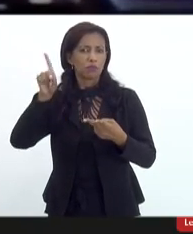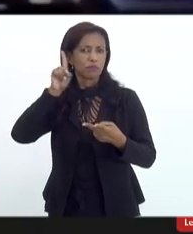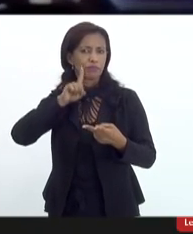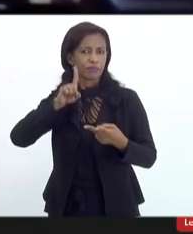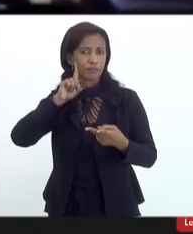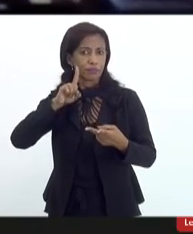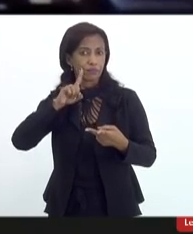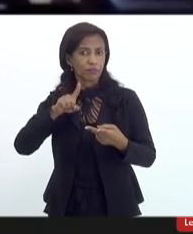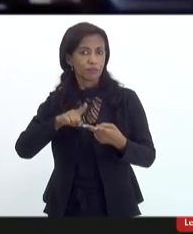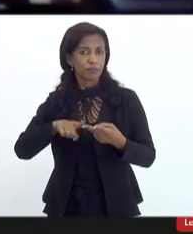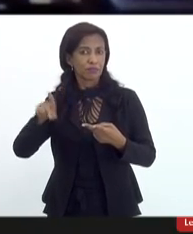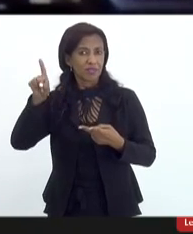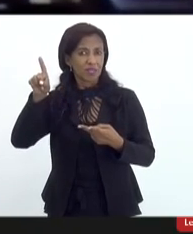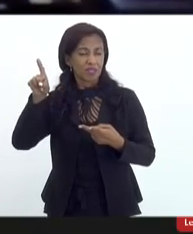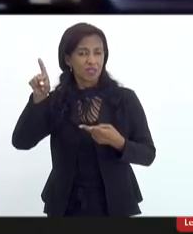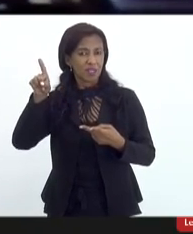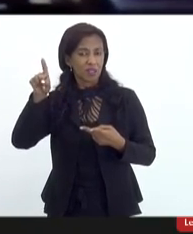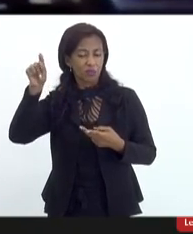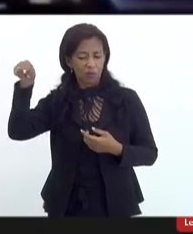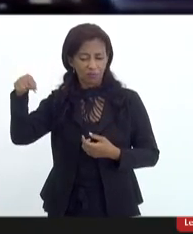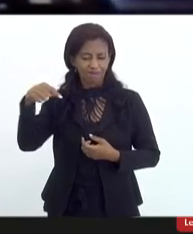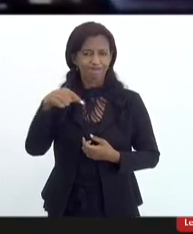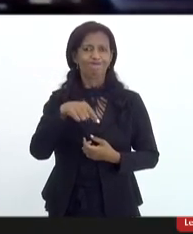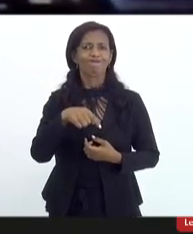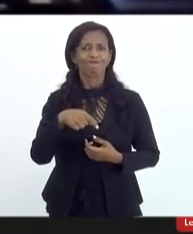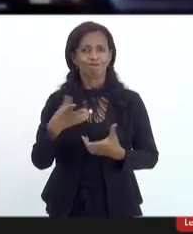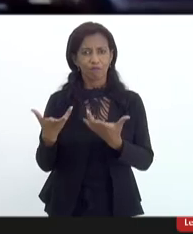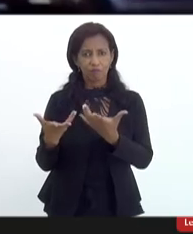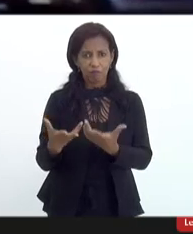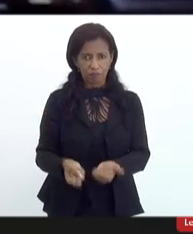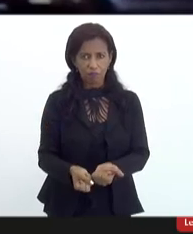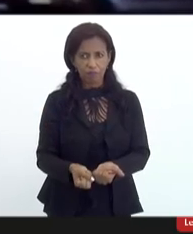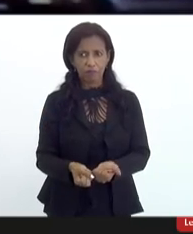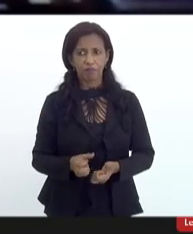e que foram assumidas aqui